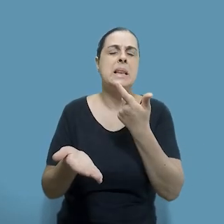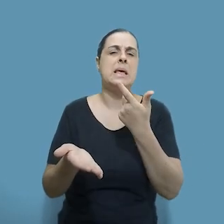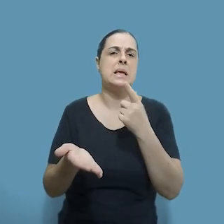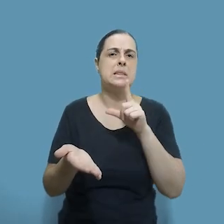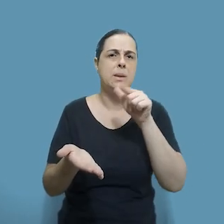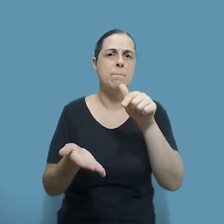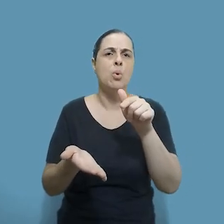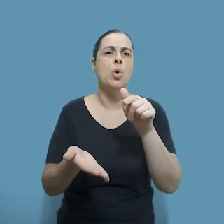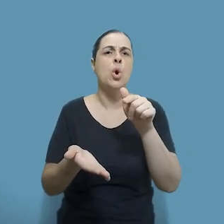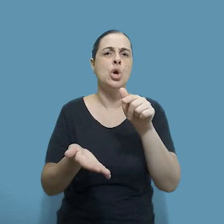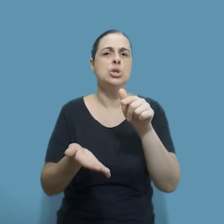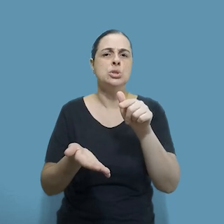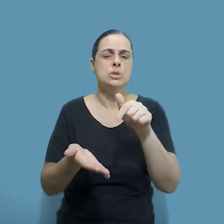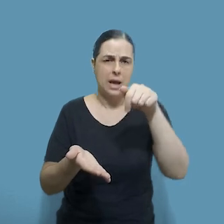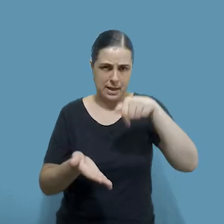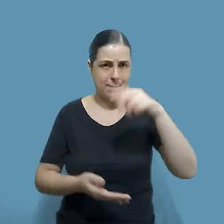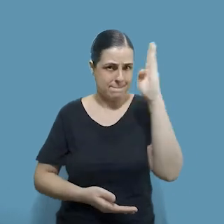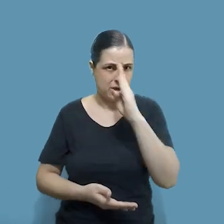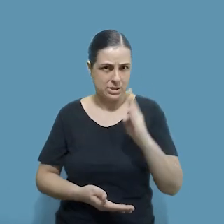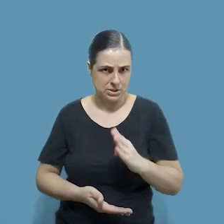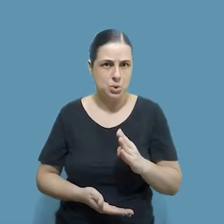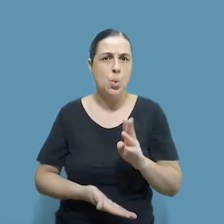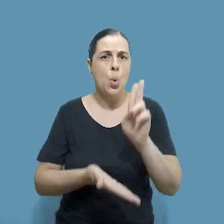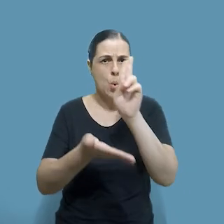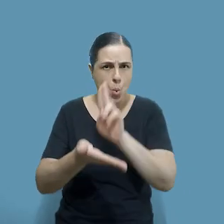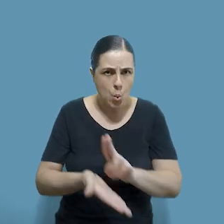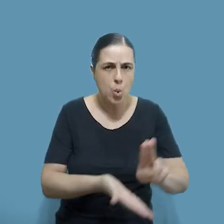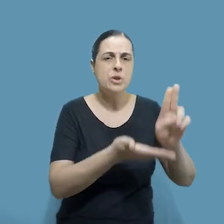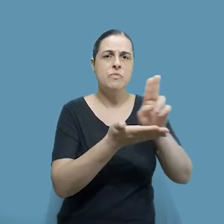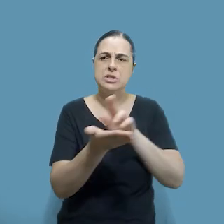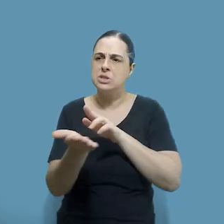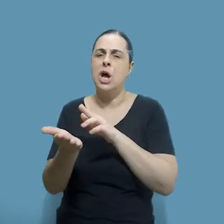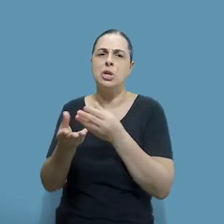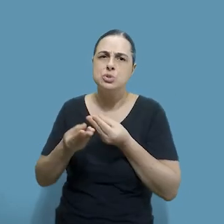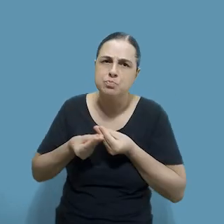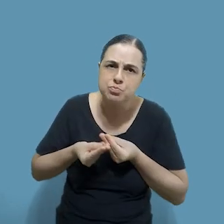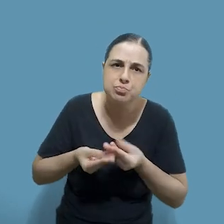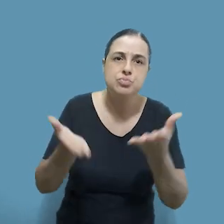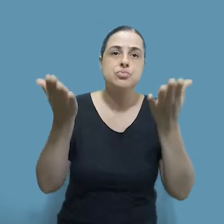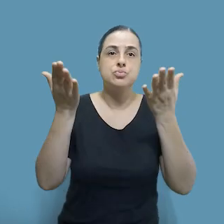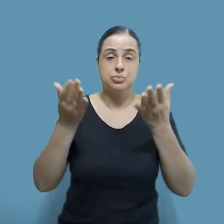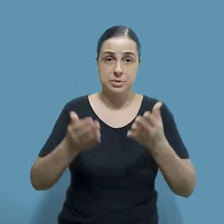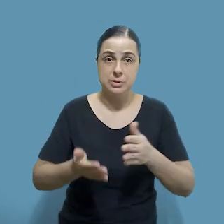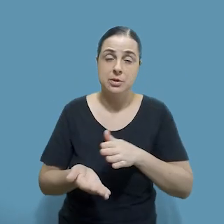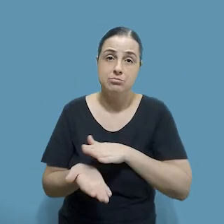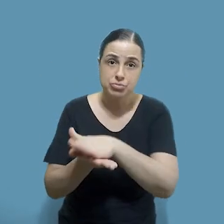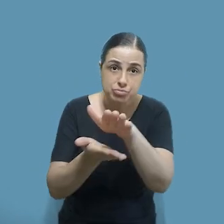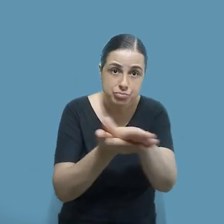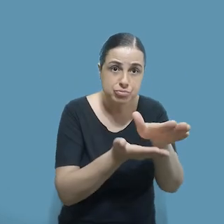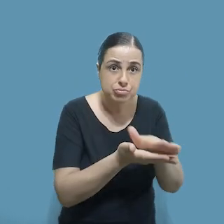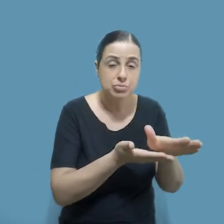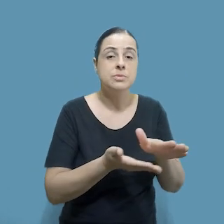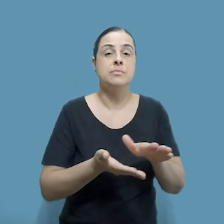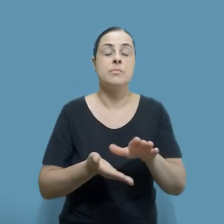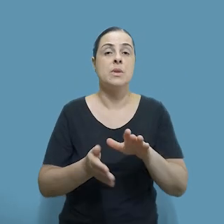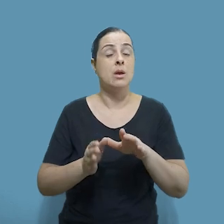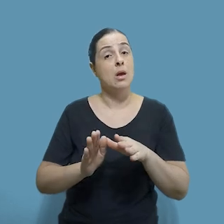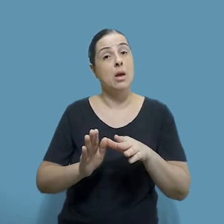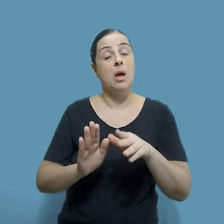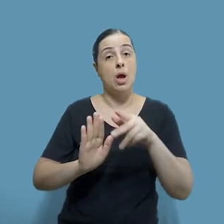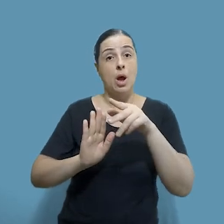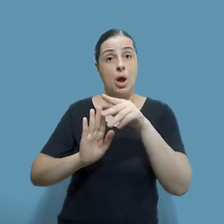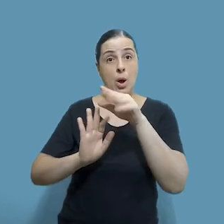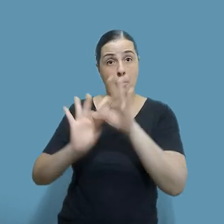universidades aqui no Brasil, foi para a biblioteca do Congresso Americano, e pronto, aí acabou, era um projeto, a